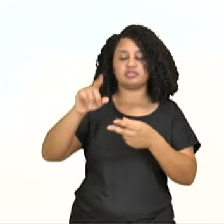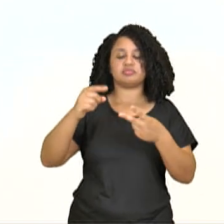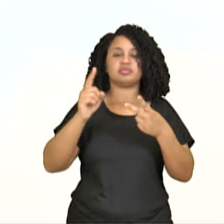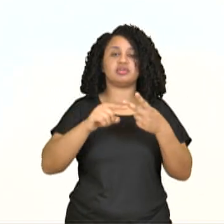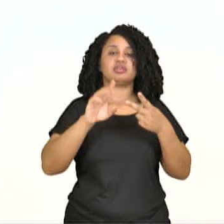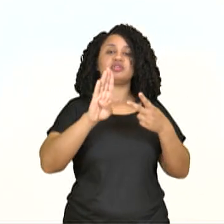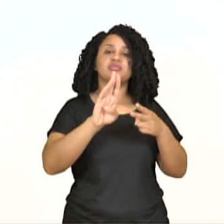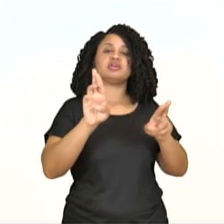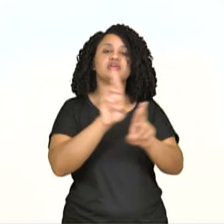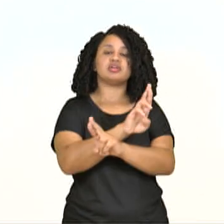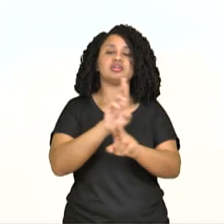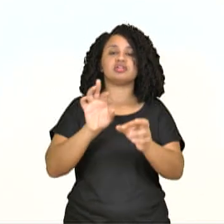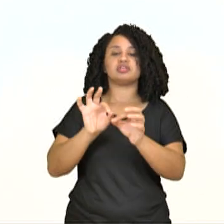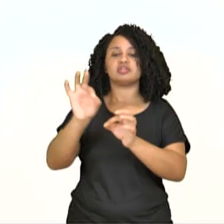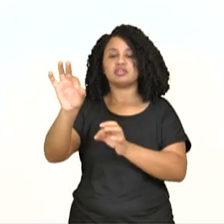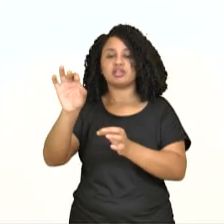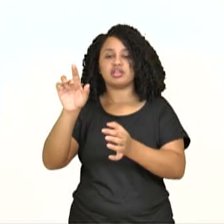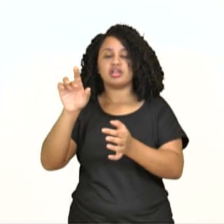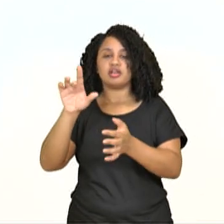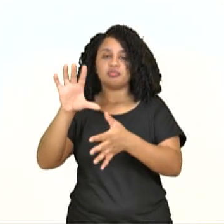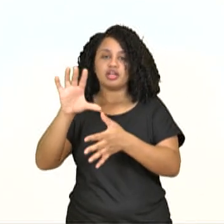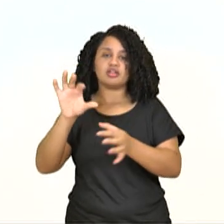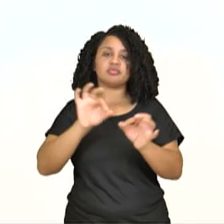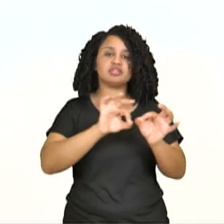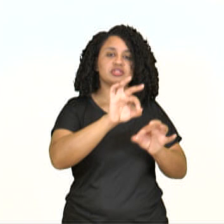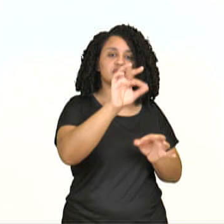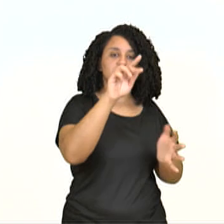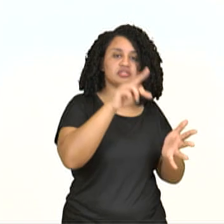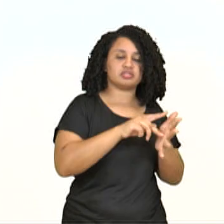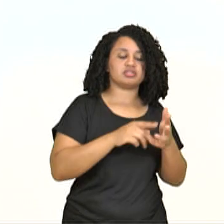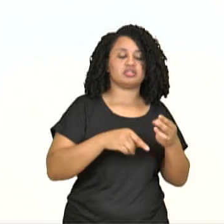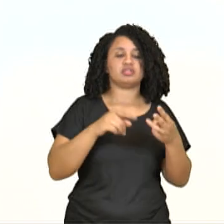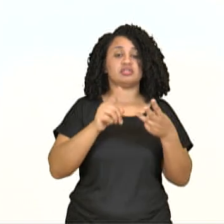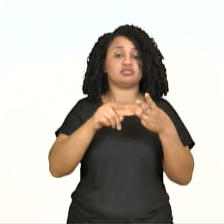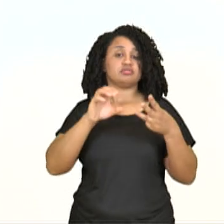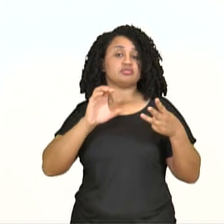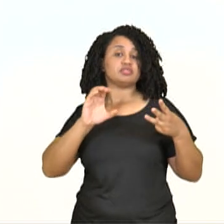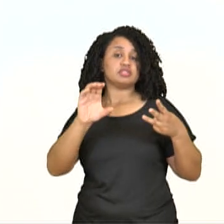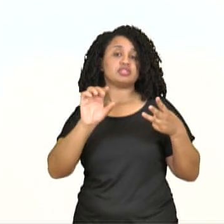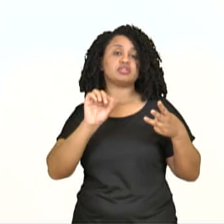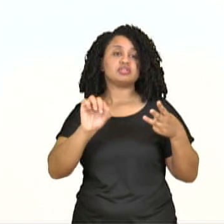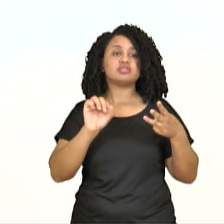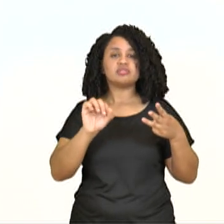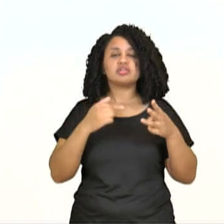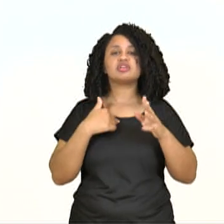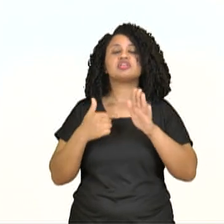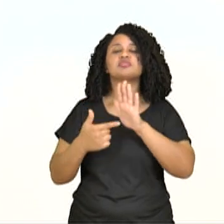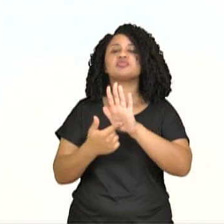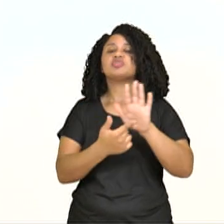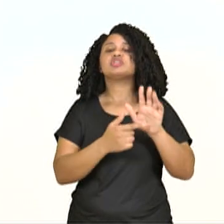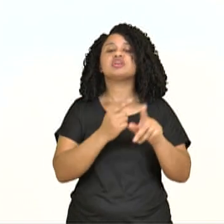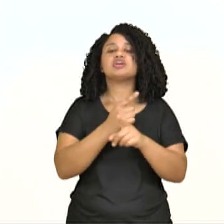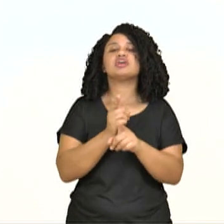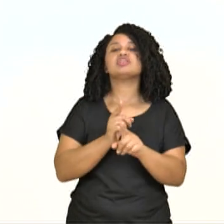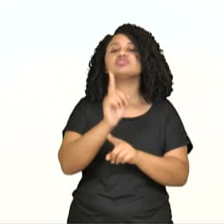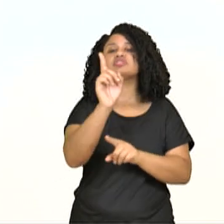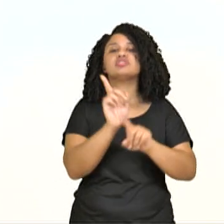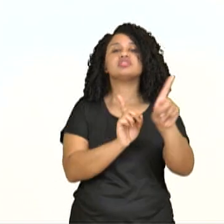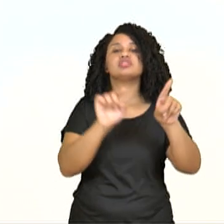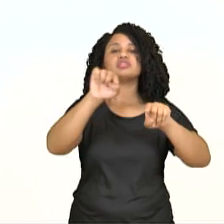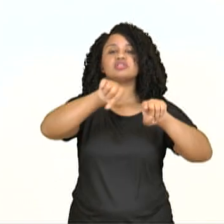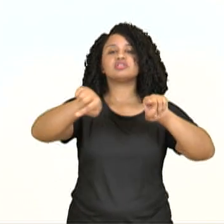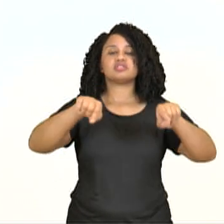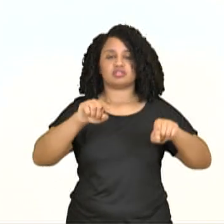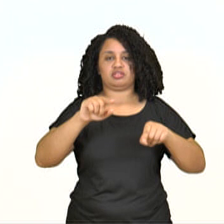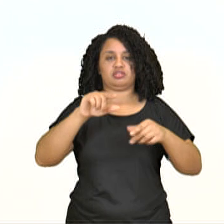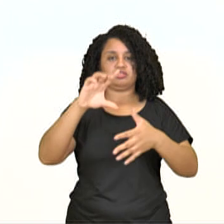B, relacionar a distância real com a distância apresentada no mapa. Ou letra C, indicar a correta direção do mapa. Para que